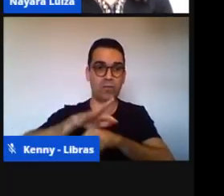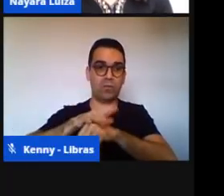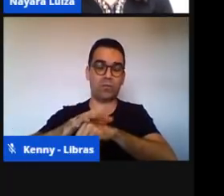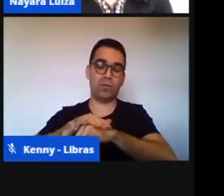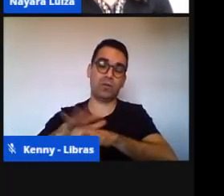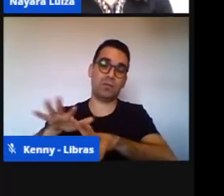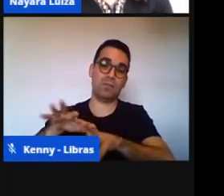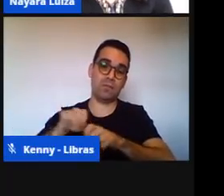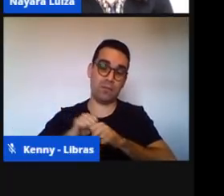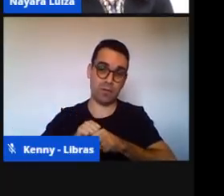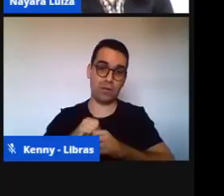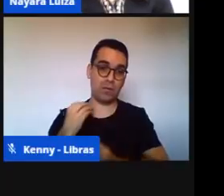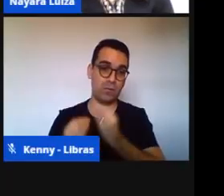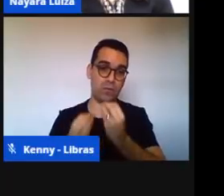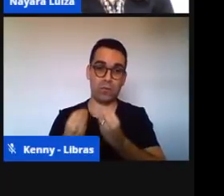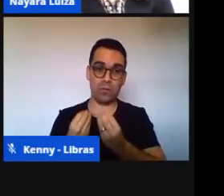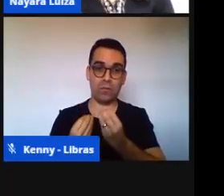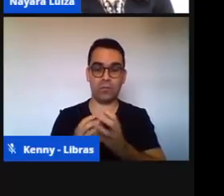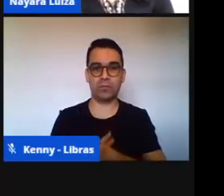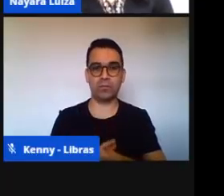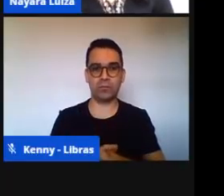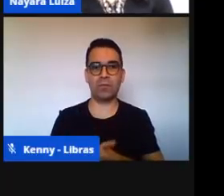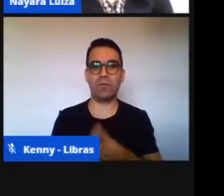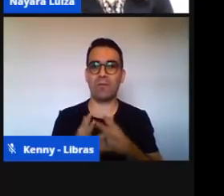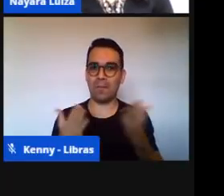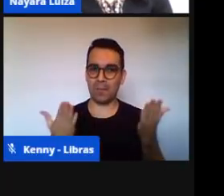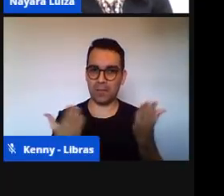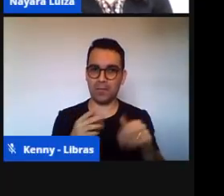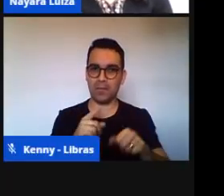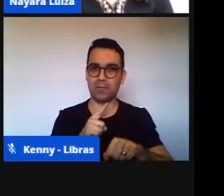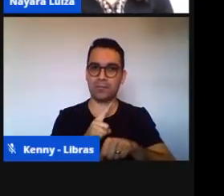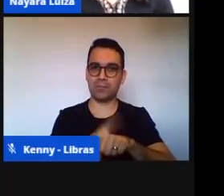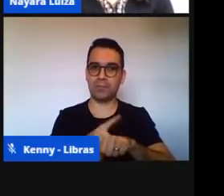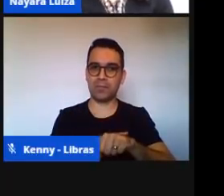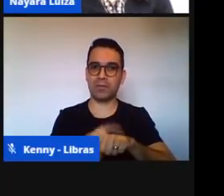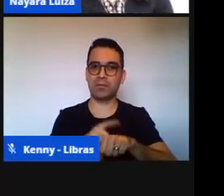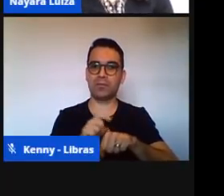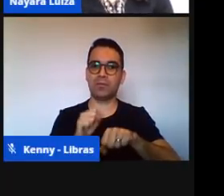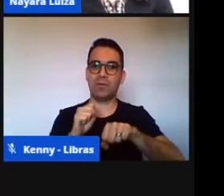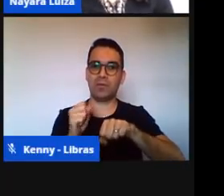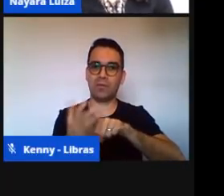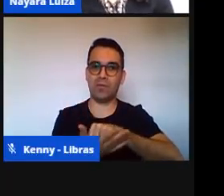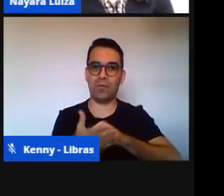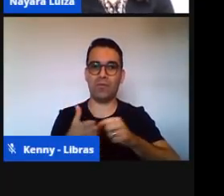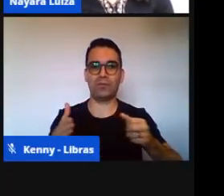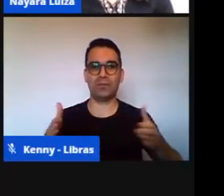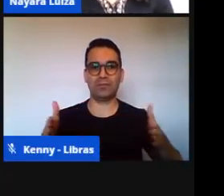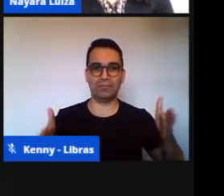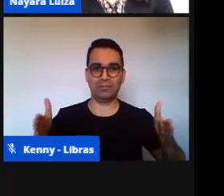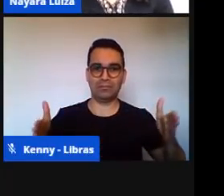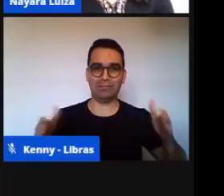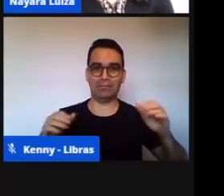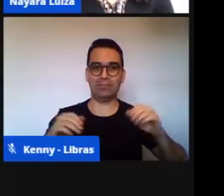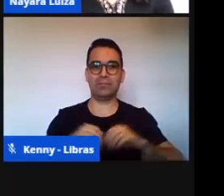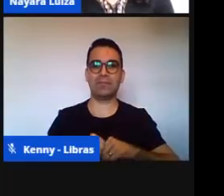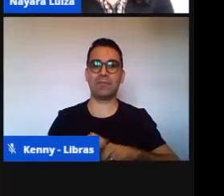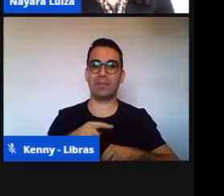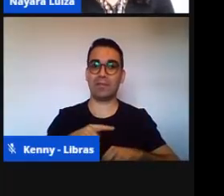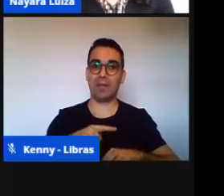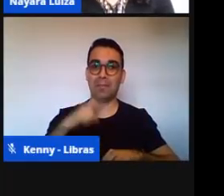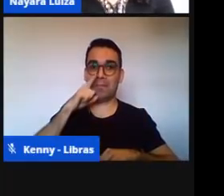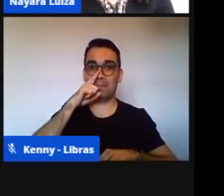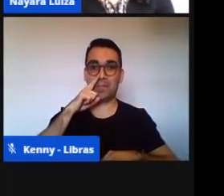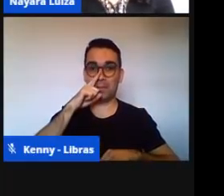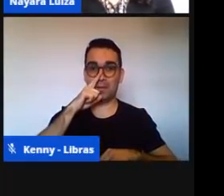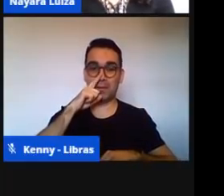pelos alimentos. Nesse momento de pandemia, de contaminação por coronavírus, de tantos outros vírus